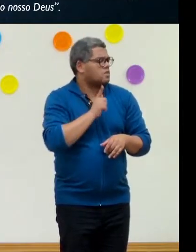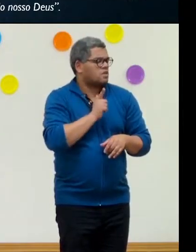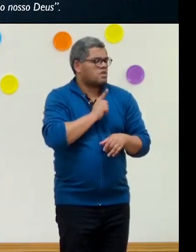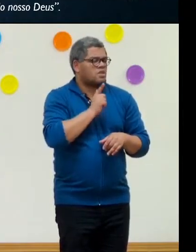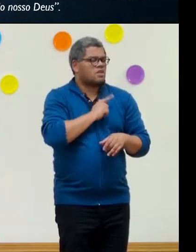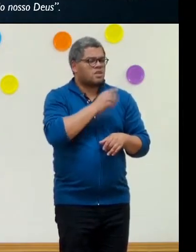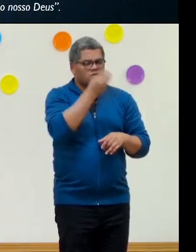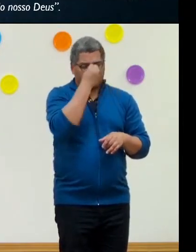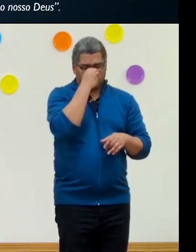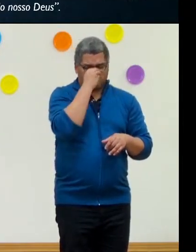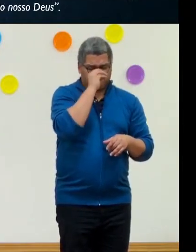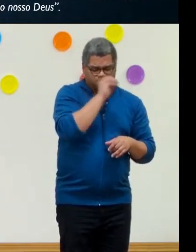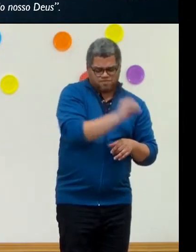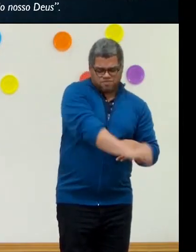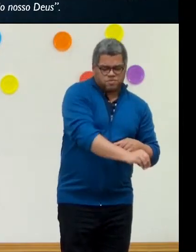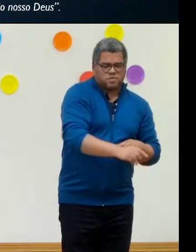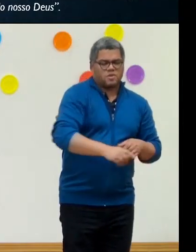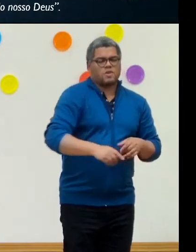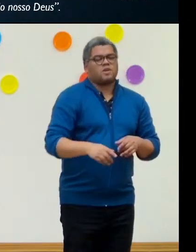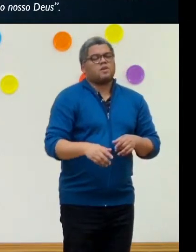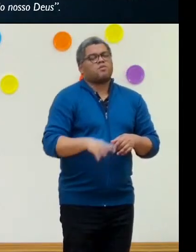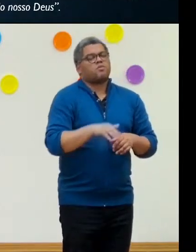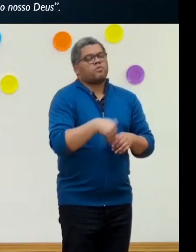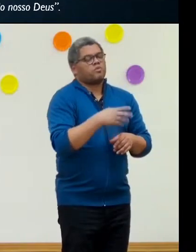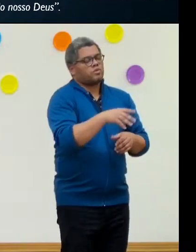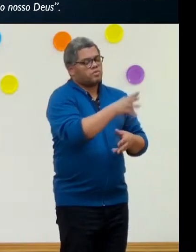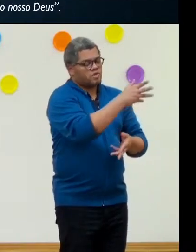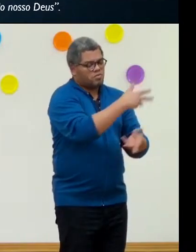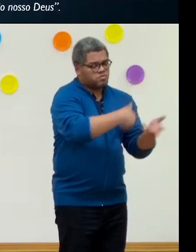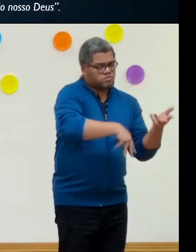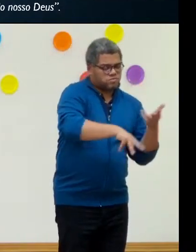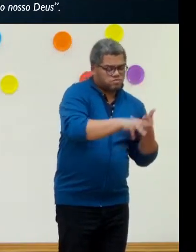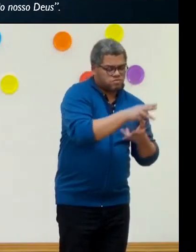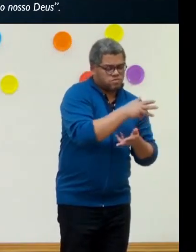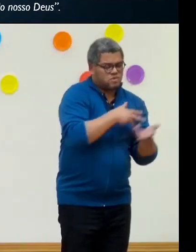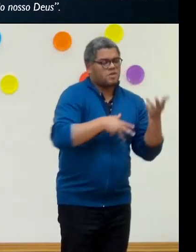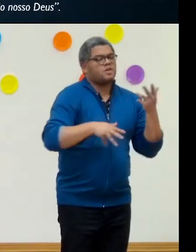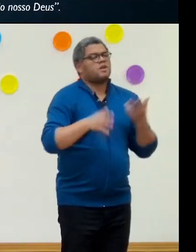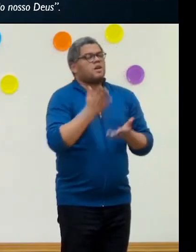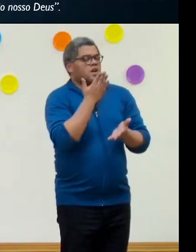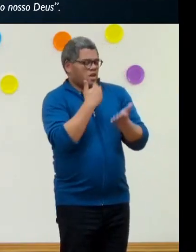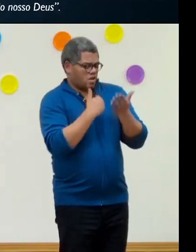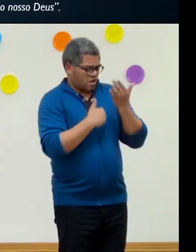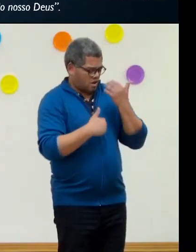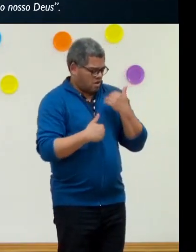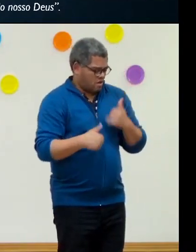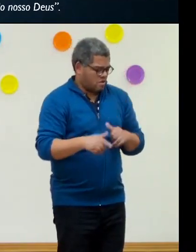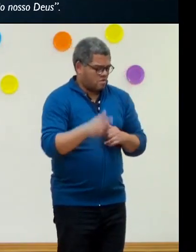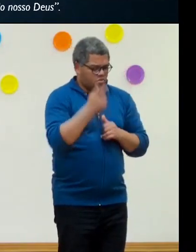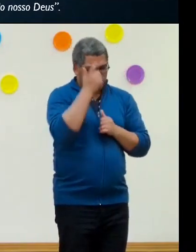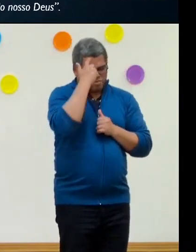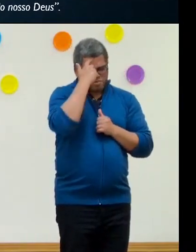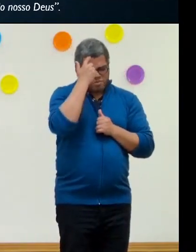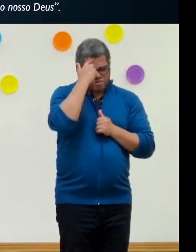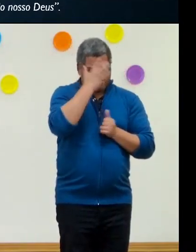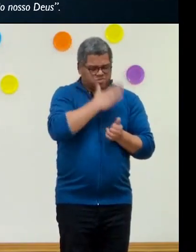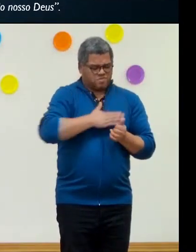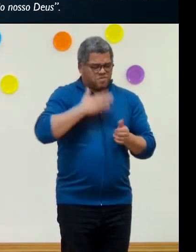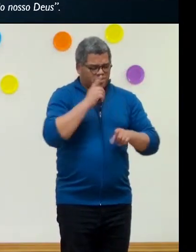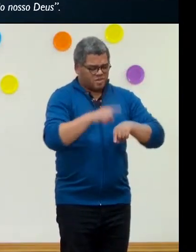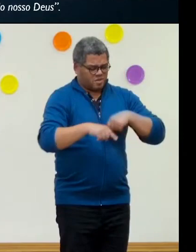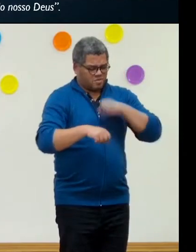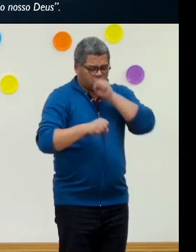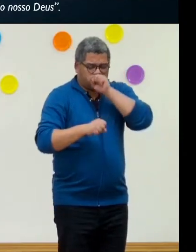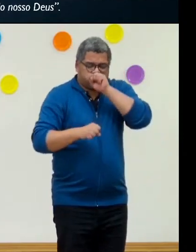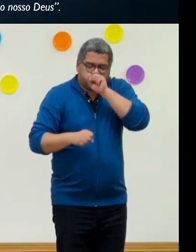disso. Quando você vai para a lama, para o esterco e come aquilo, pensando que tem algum prazer e depois quer